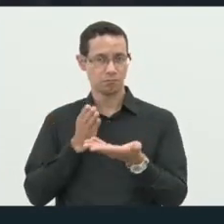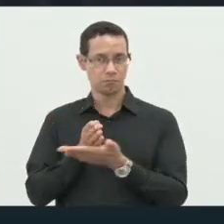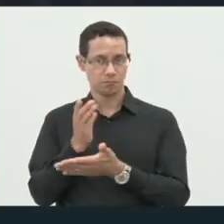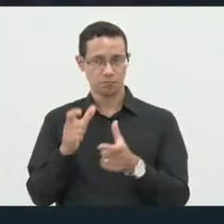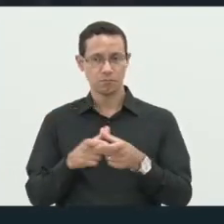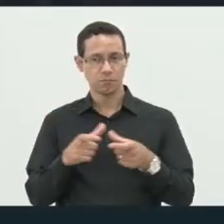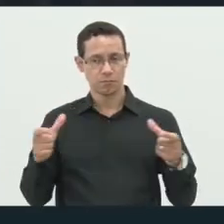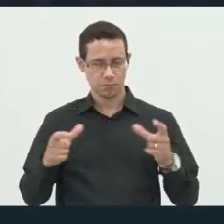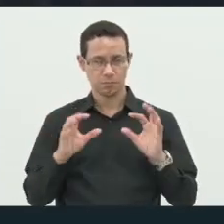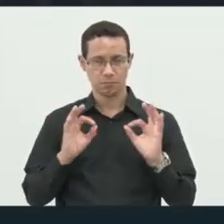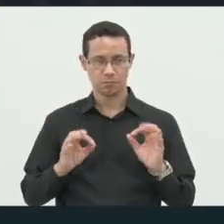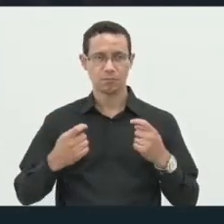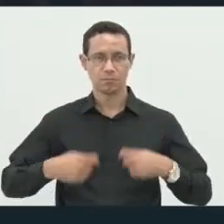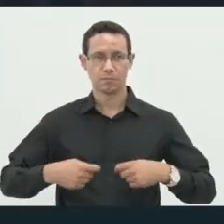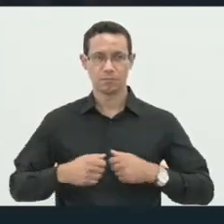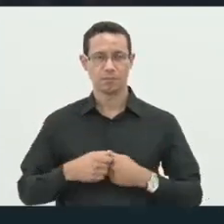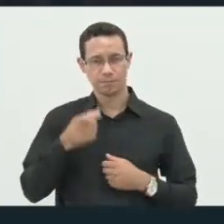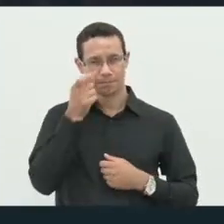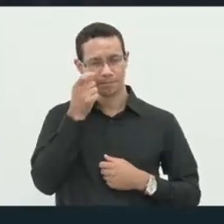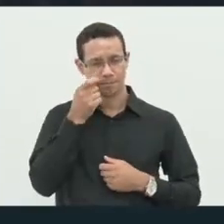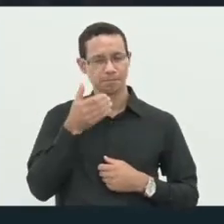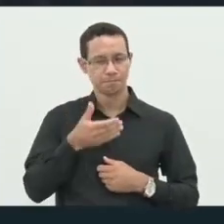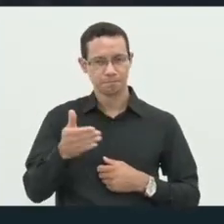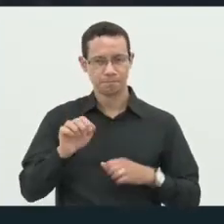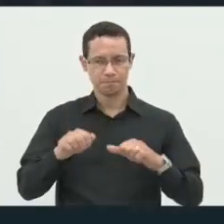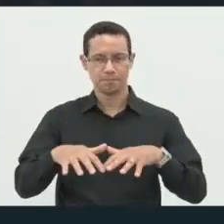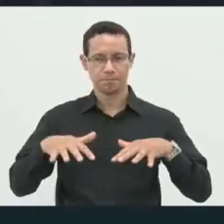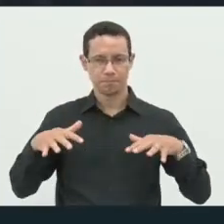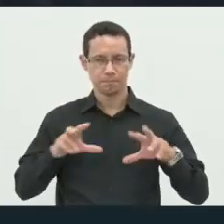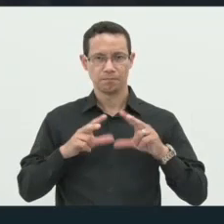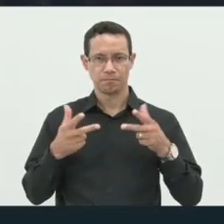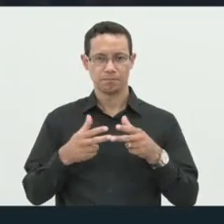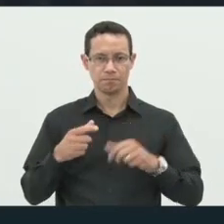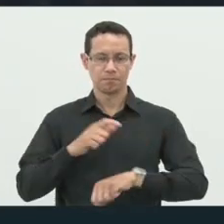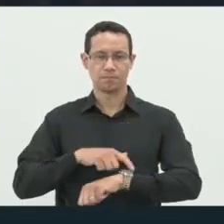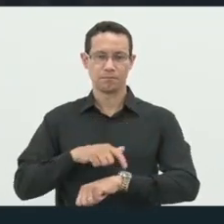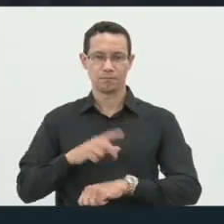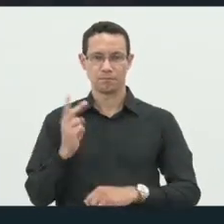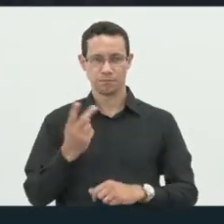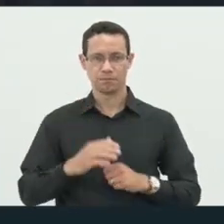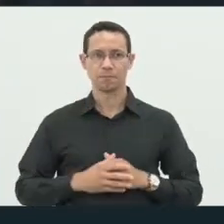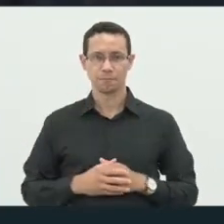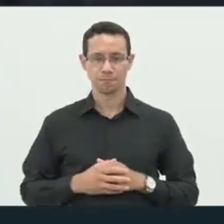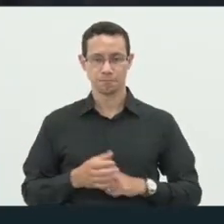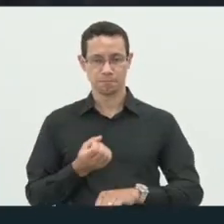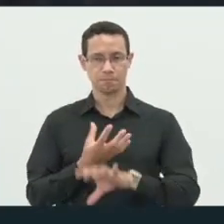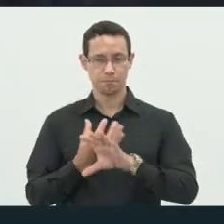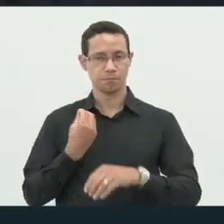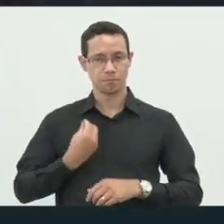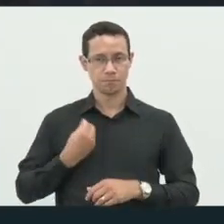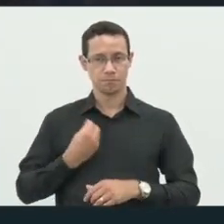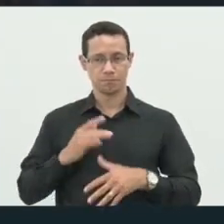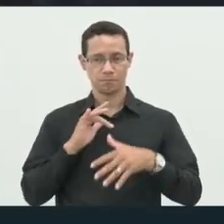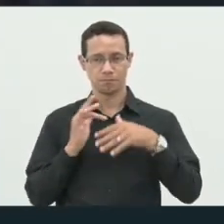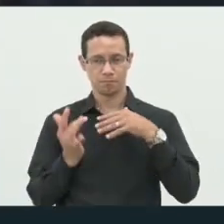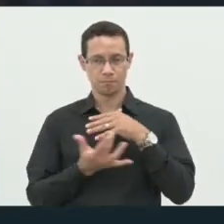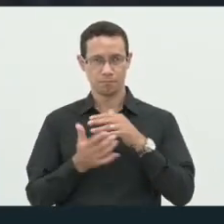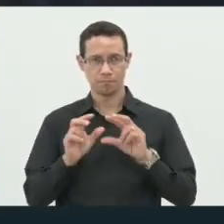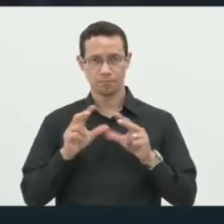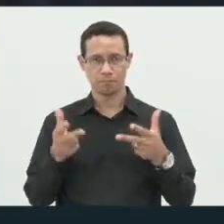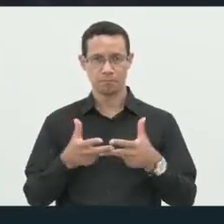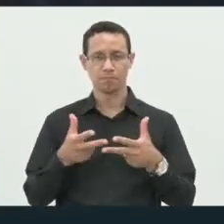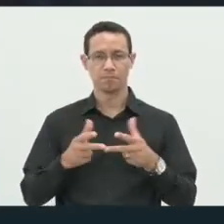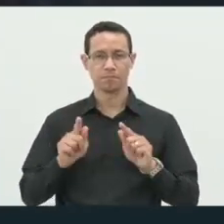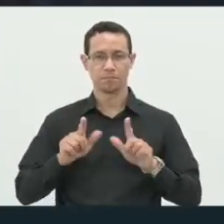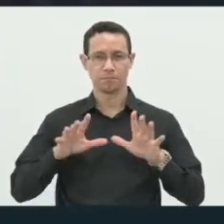plenário então deixa acompanhar daqui a pouquinho quinta verdade sempre com transmissão ao vivo pelas redes sociais da câmara TV